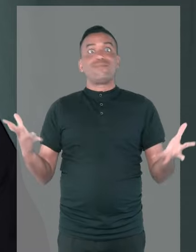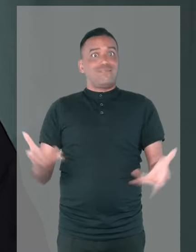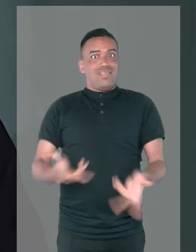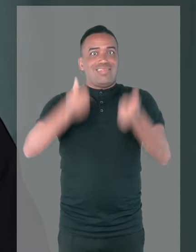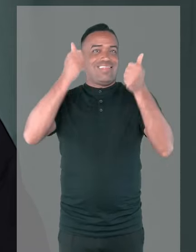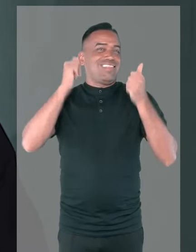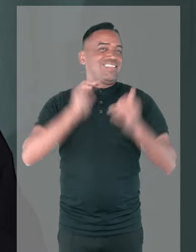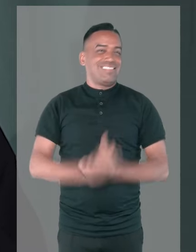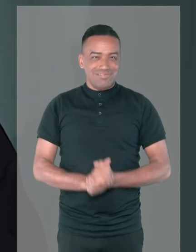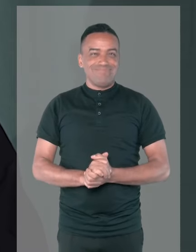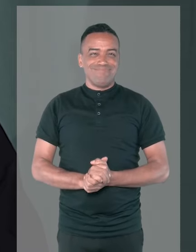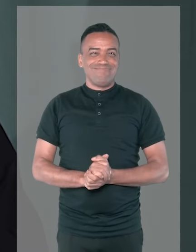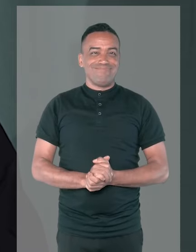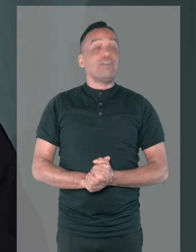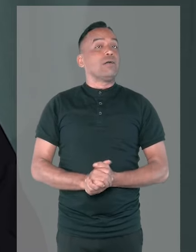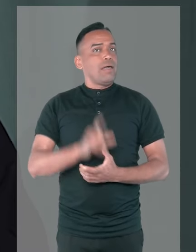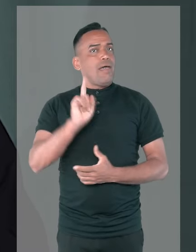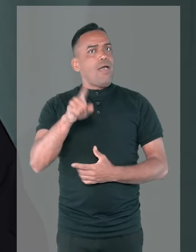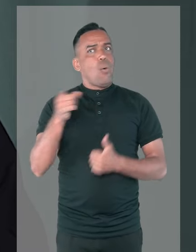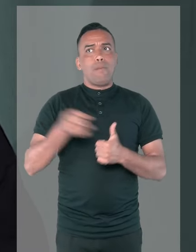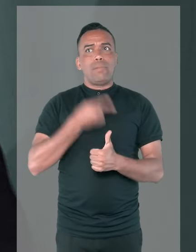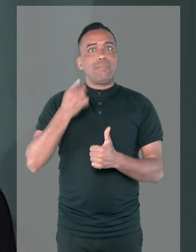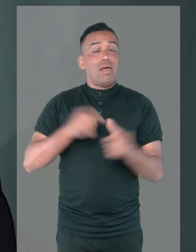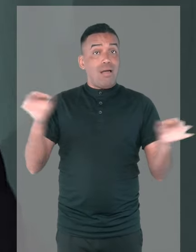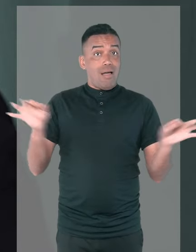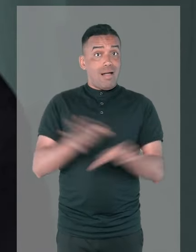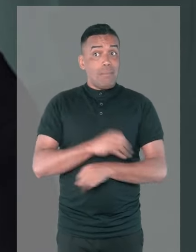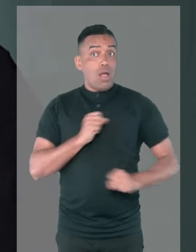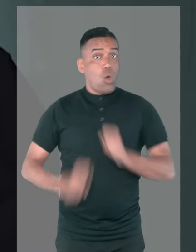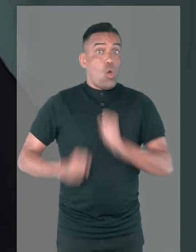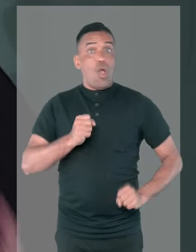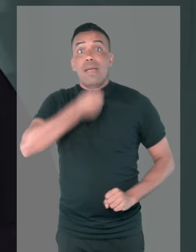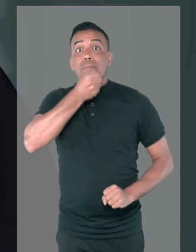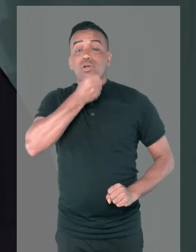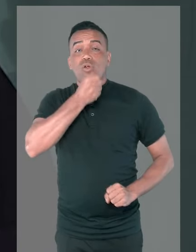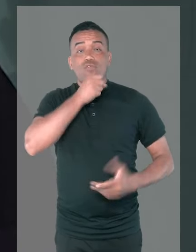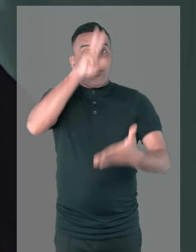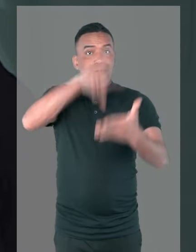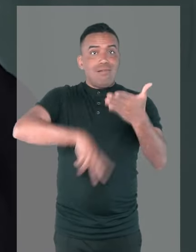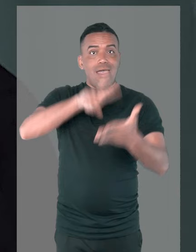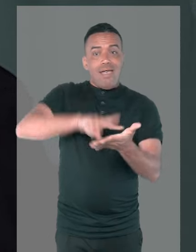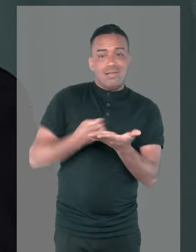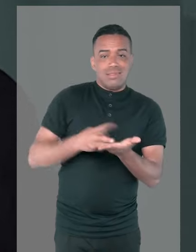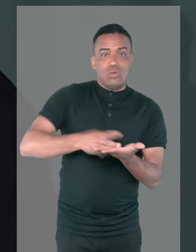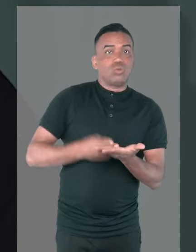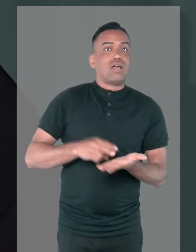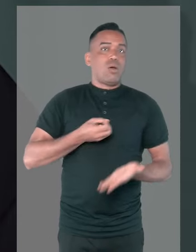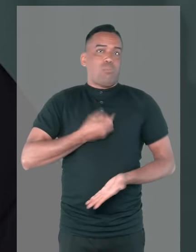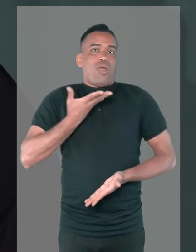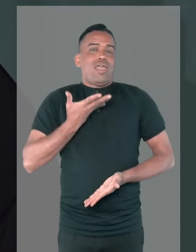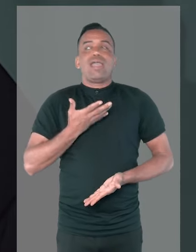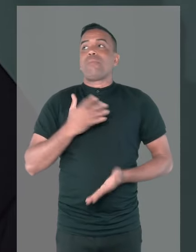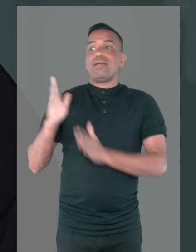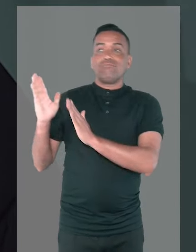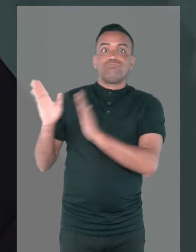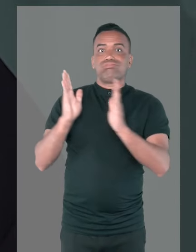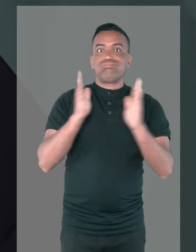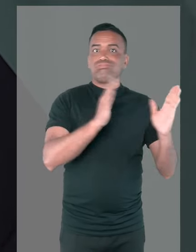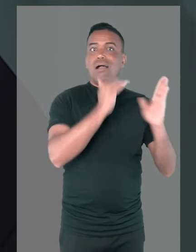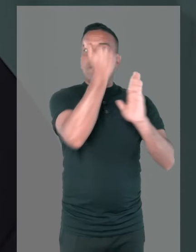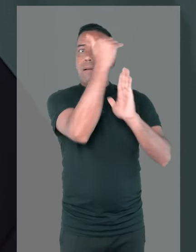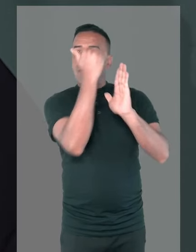que era o primeiro a terminar tinha que sair correndo até o microfone e ler a primeira versão, e assim sucessivamente. Assim